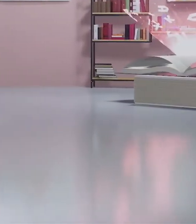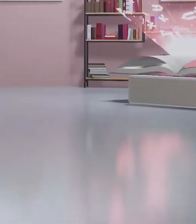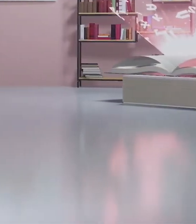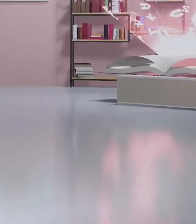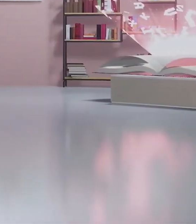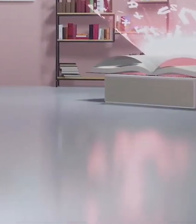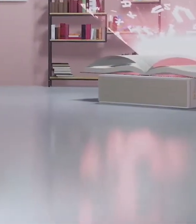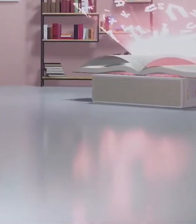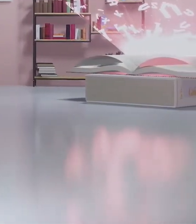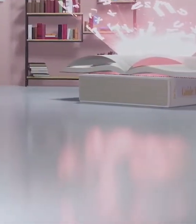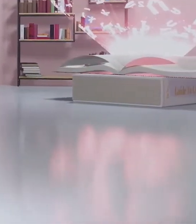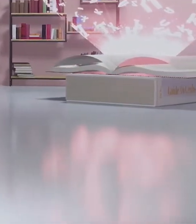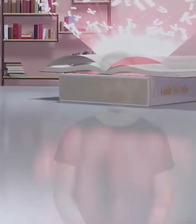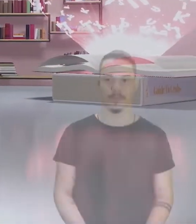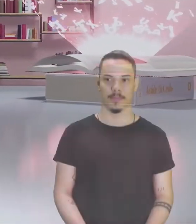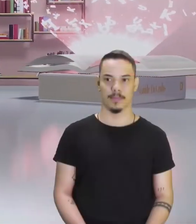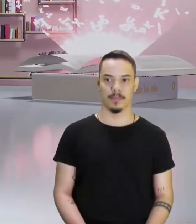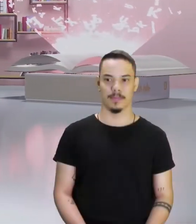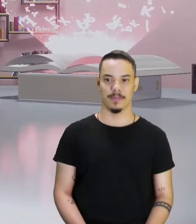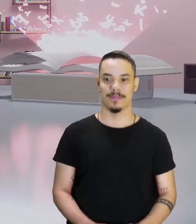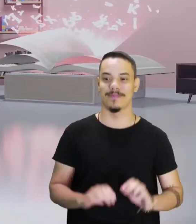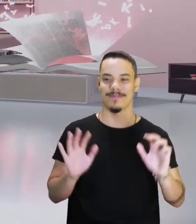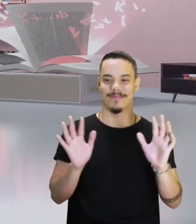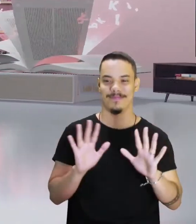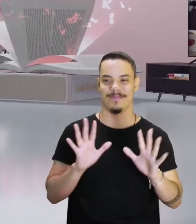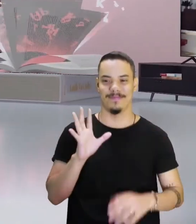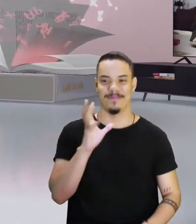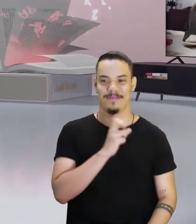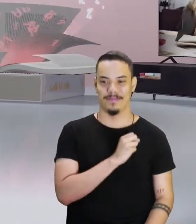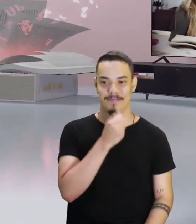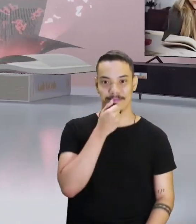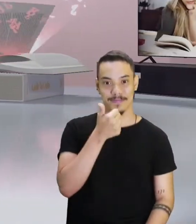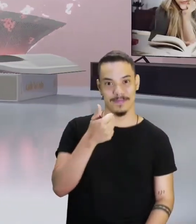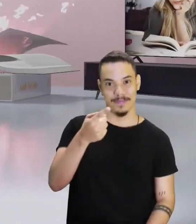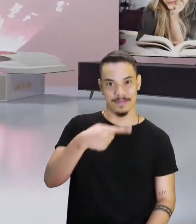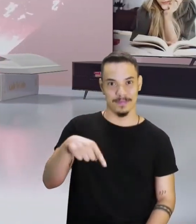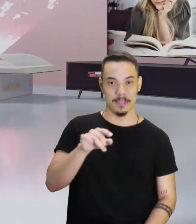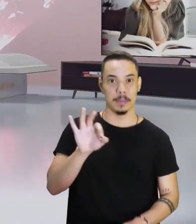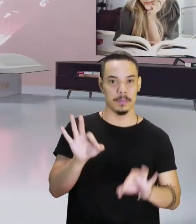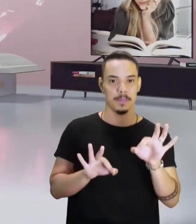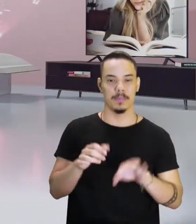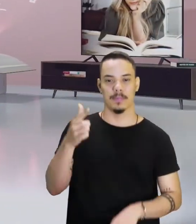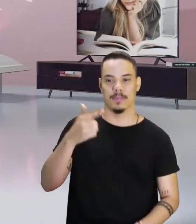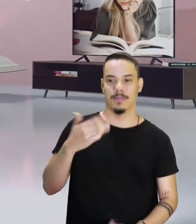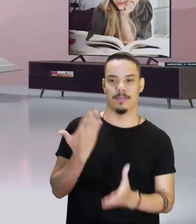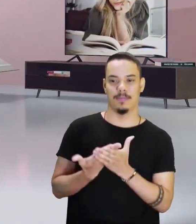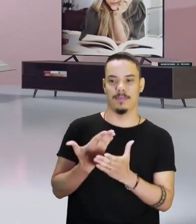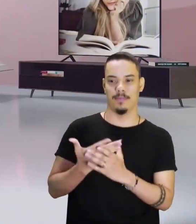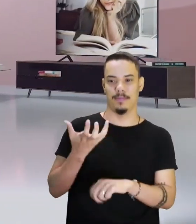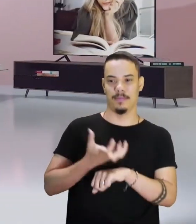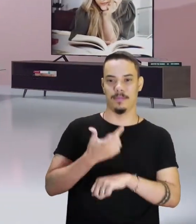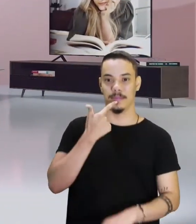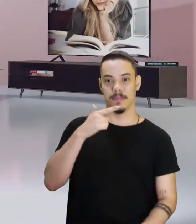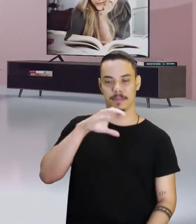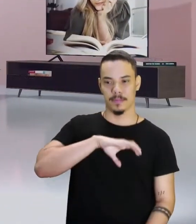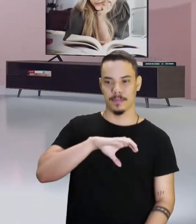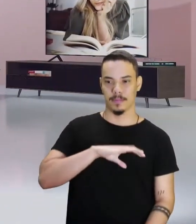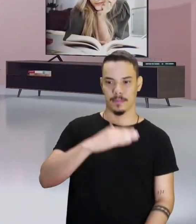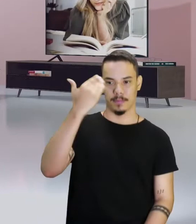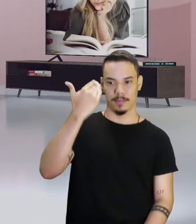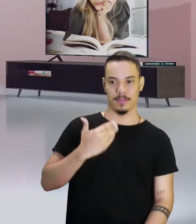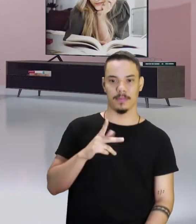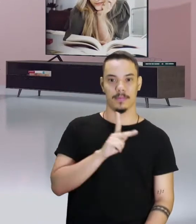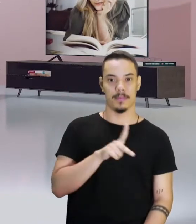Olá, amadinhos! Tudo bem com vocês? Preparados para mais uma aula de língua portuguesa comigo, professora Márcia